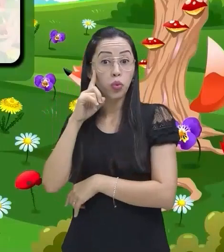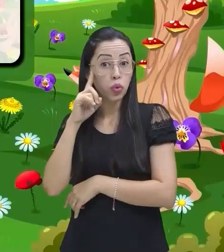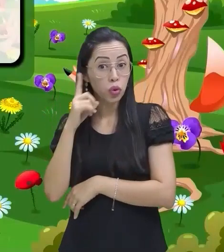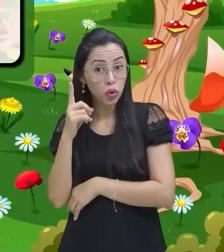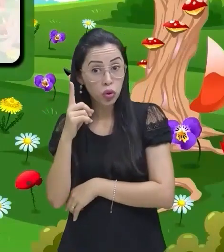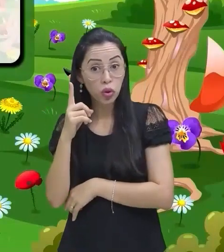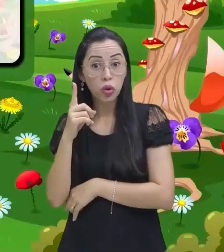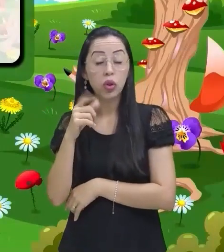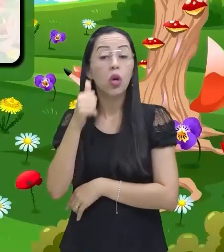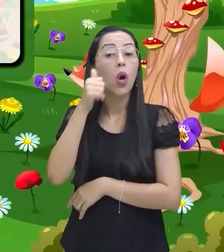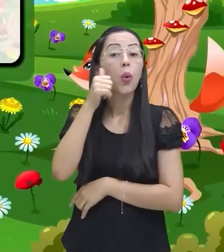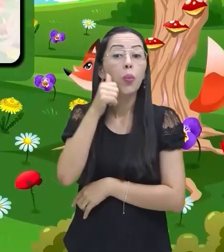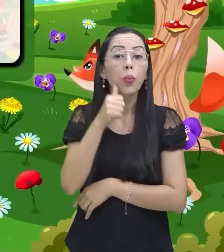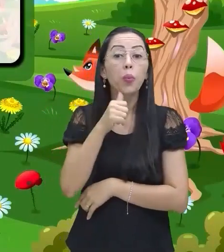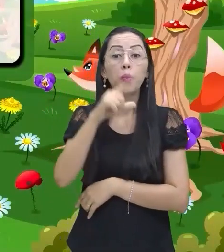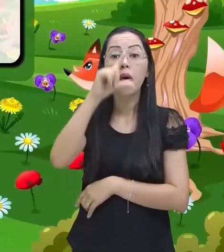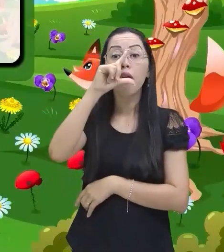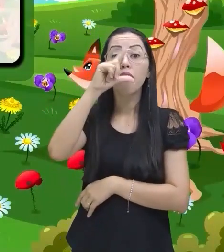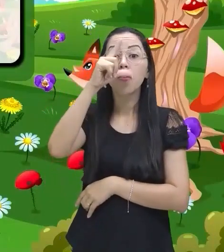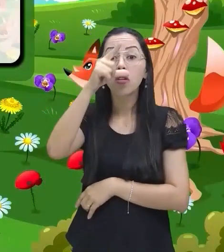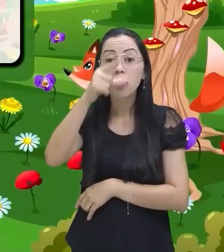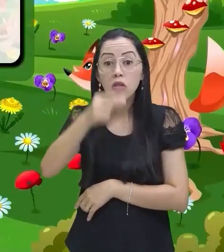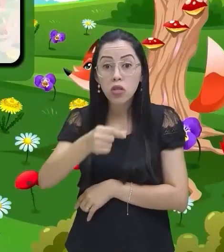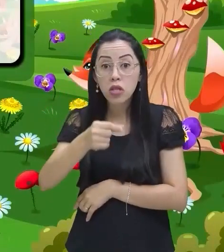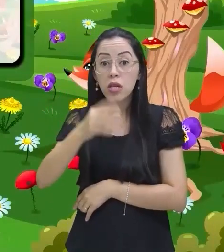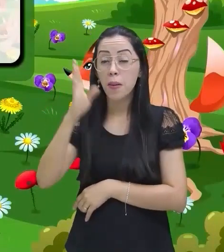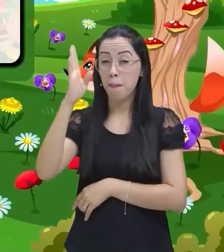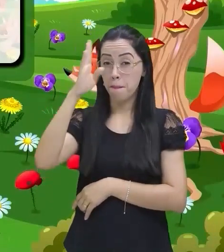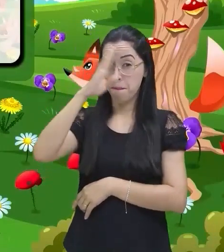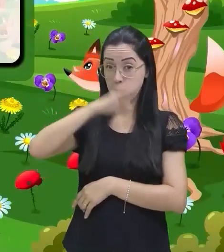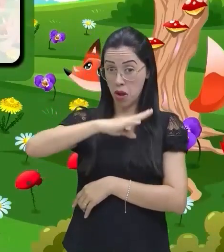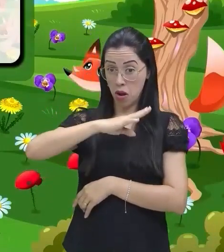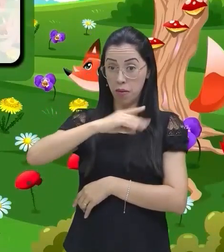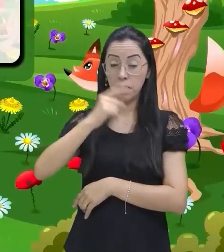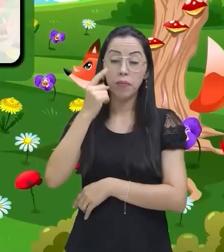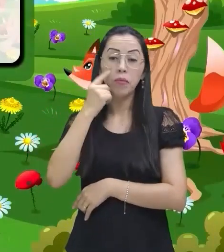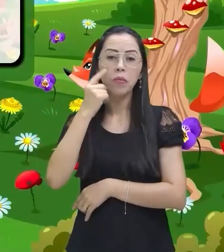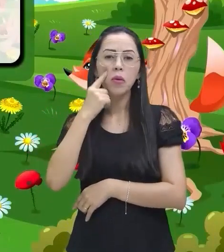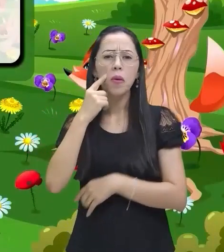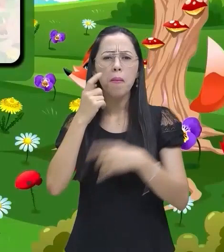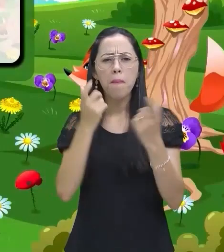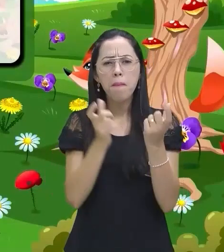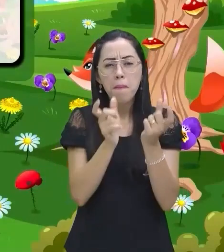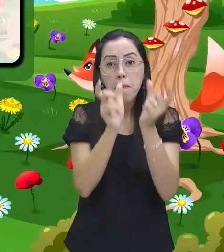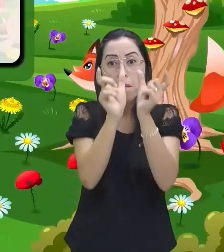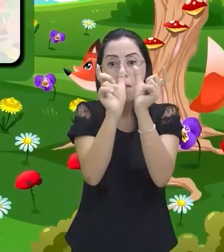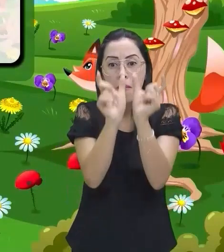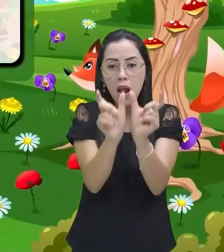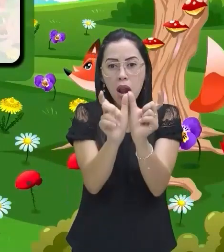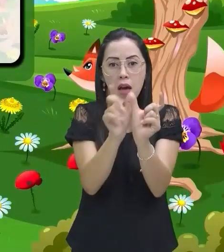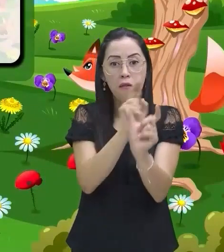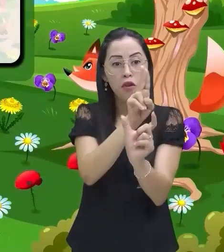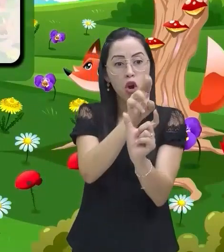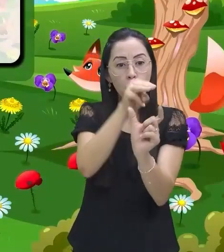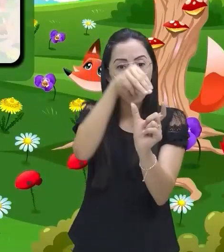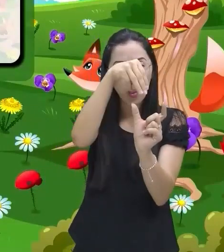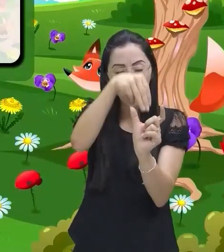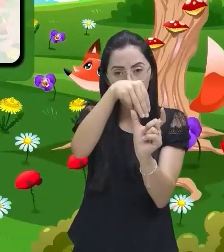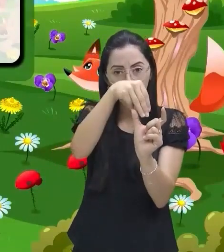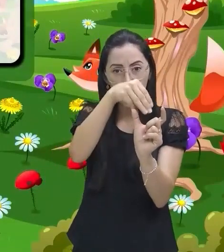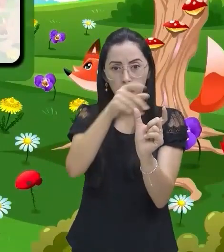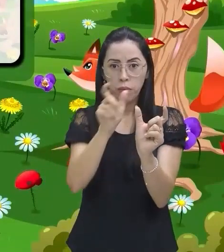feiticeira má. Um dia, a feiticeira